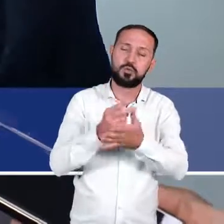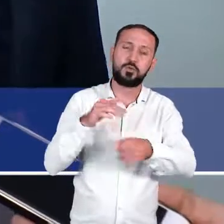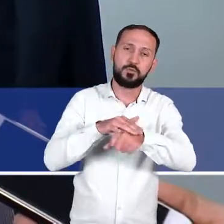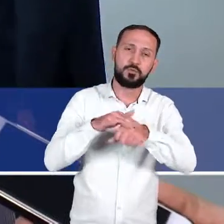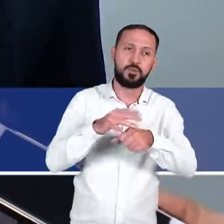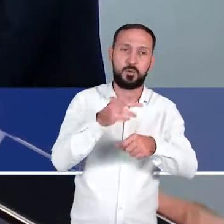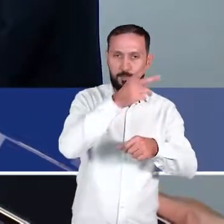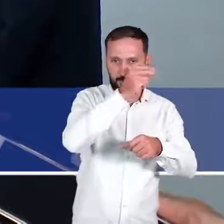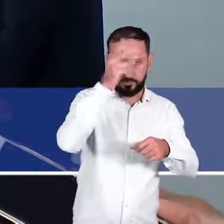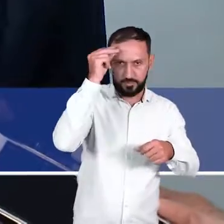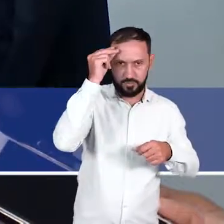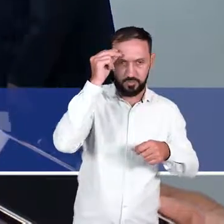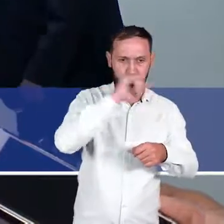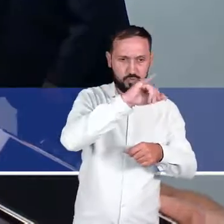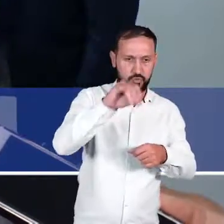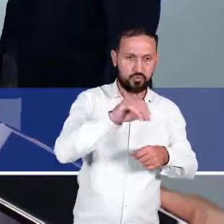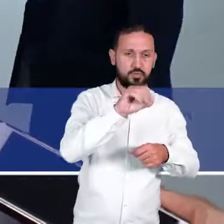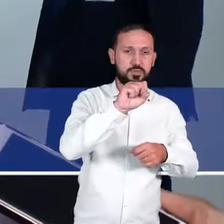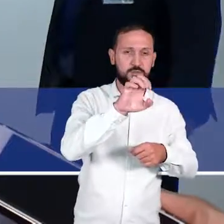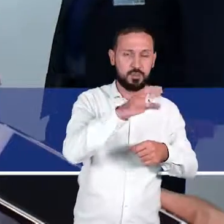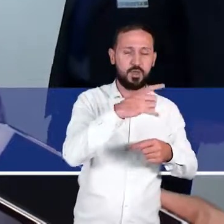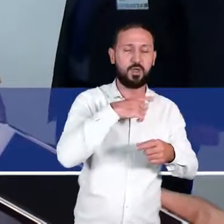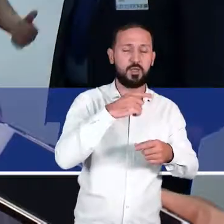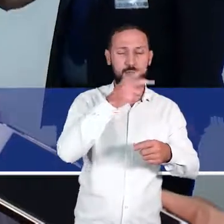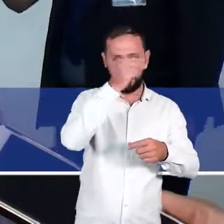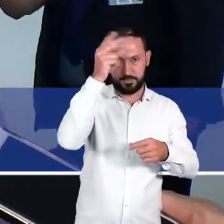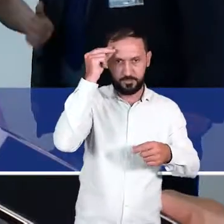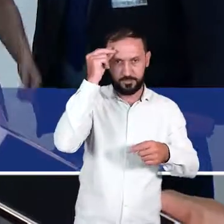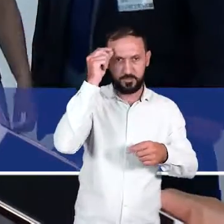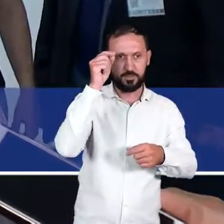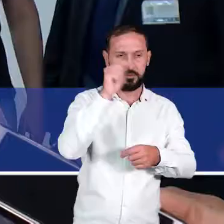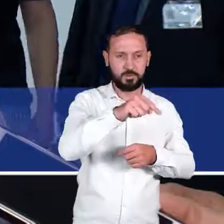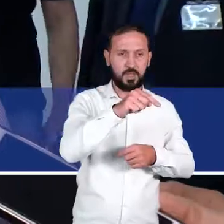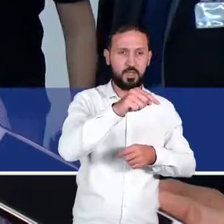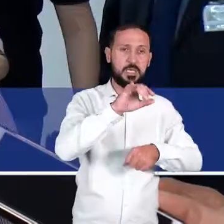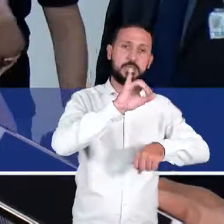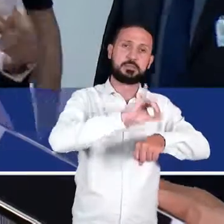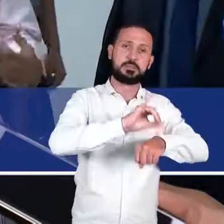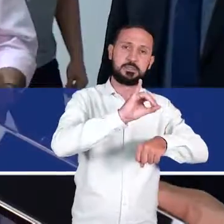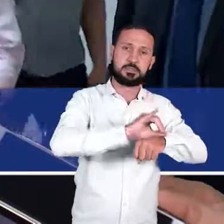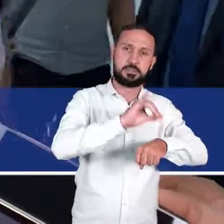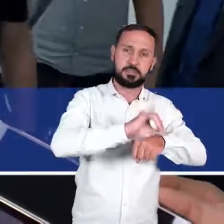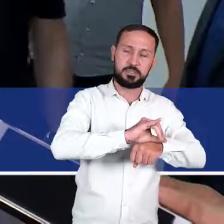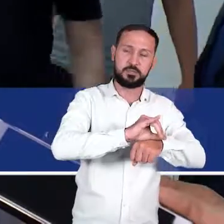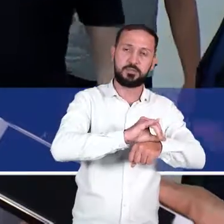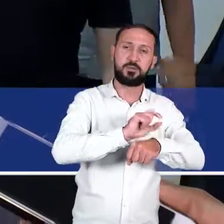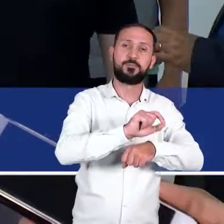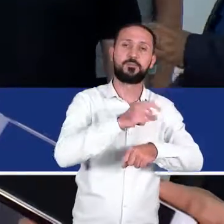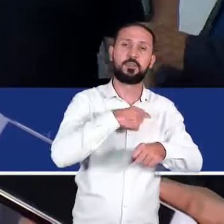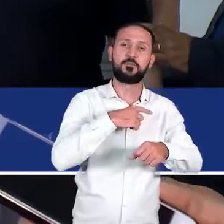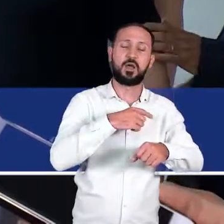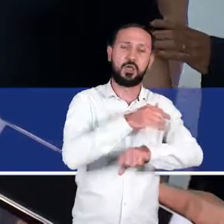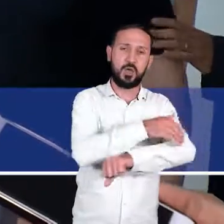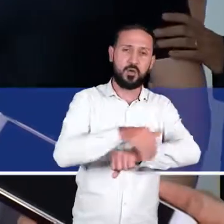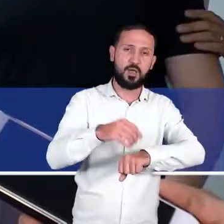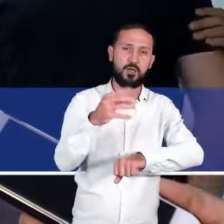região, o Zé Arnaldo Ferreira de Melo, que é o prefeito do município de Inocência, que é onde vai a